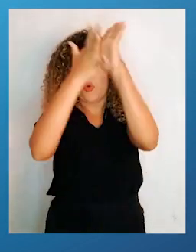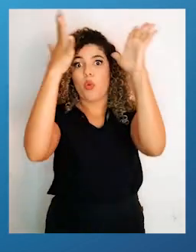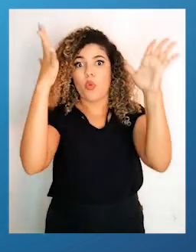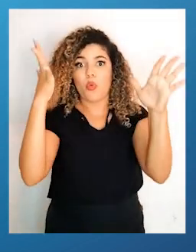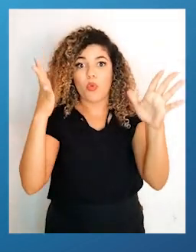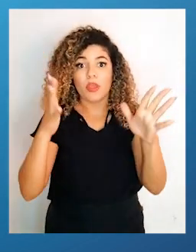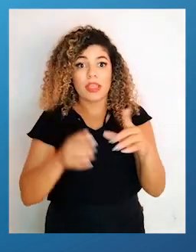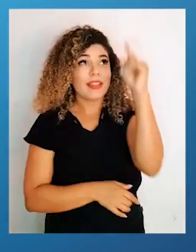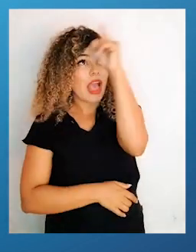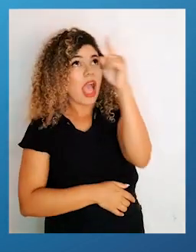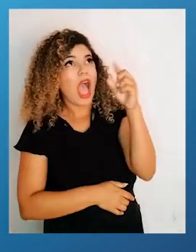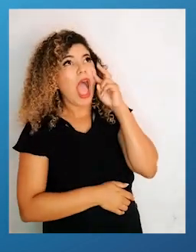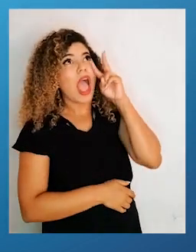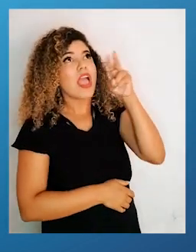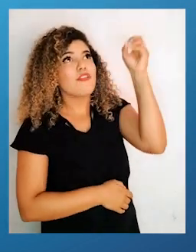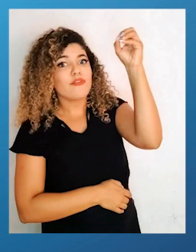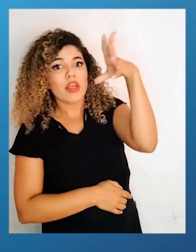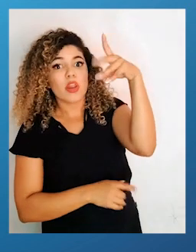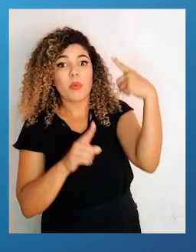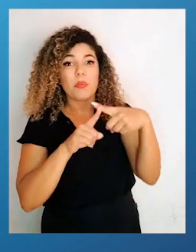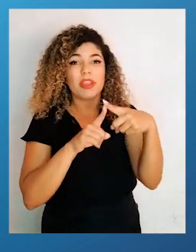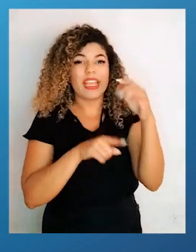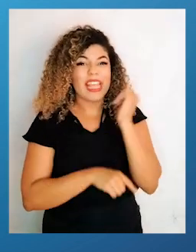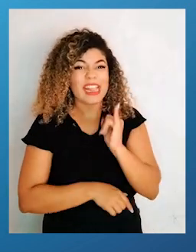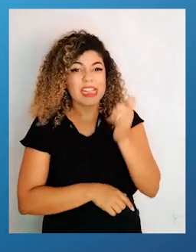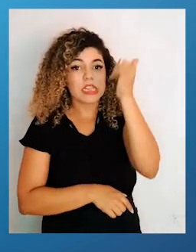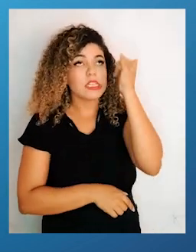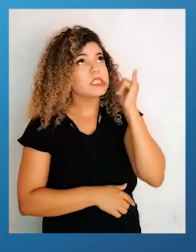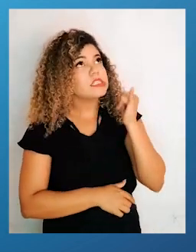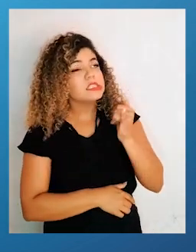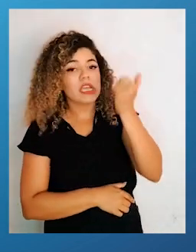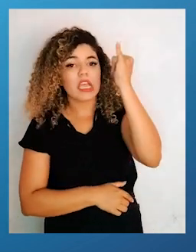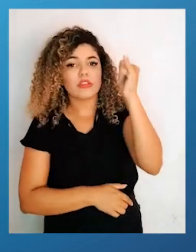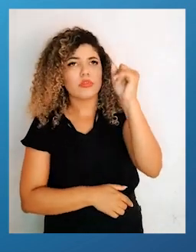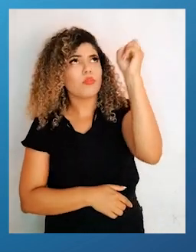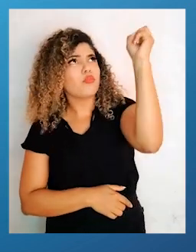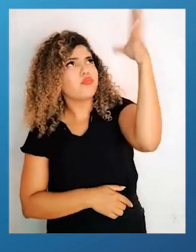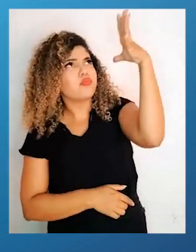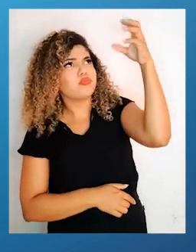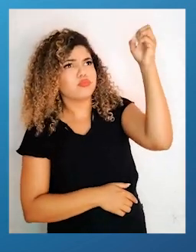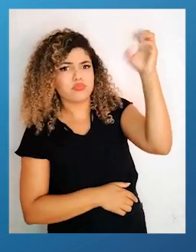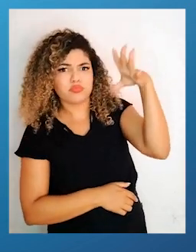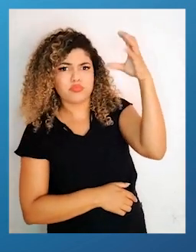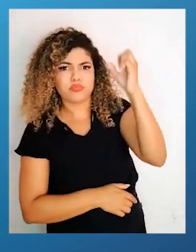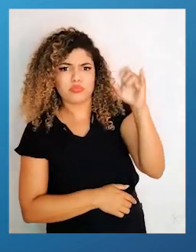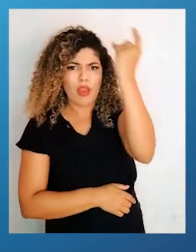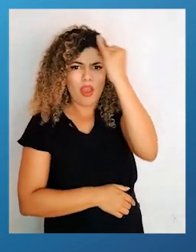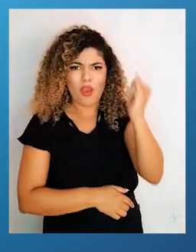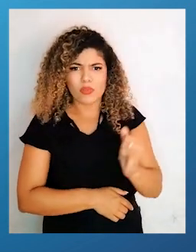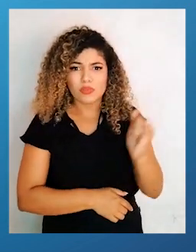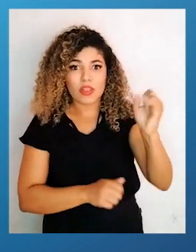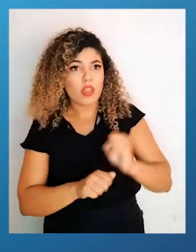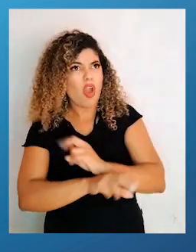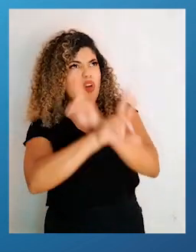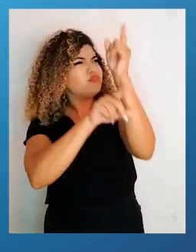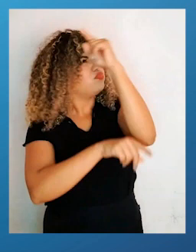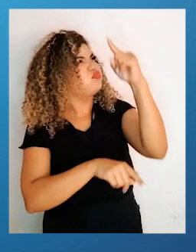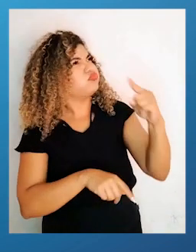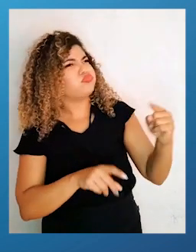devido a esse fluxo intenso de energia. Fluxo intenso de energia, emissão de luz, relâmpago, que é o clarão que observamos em